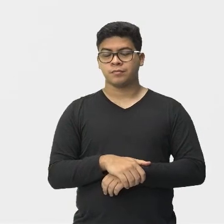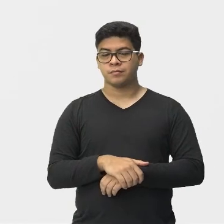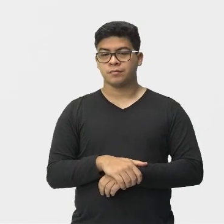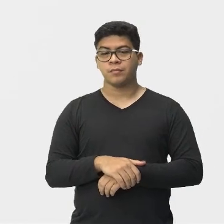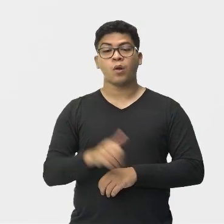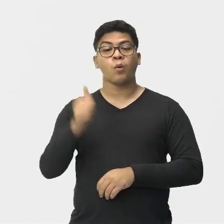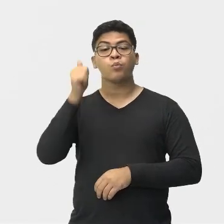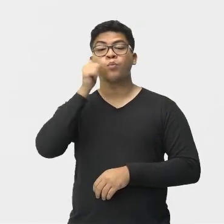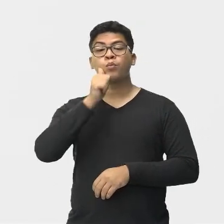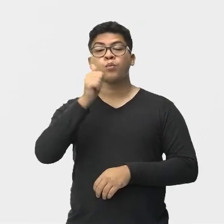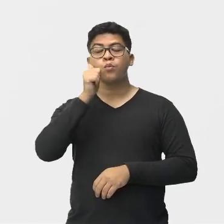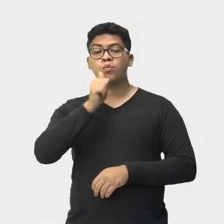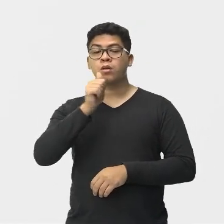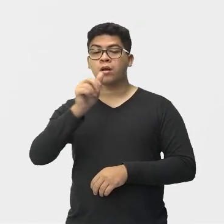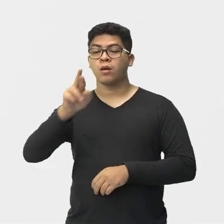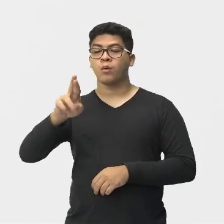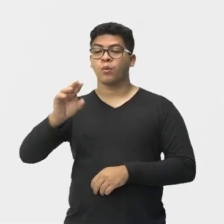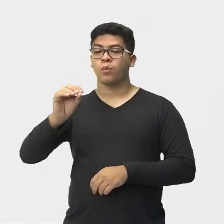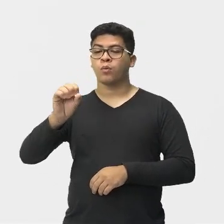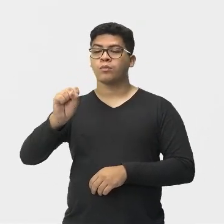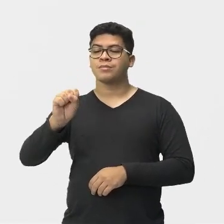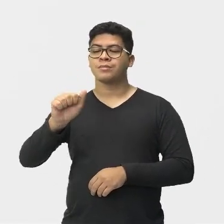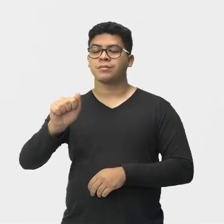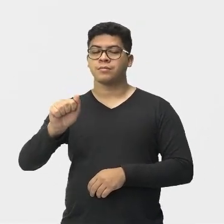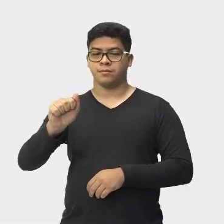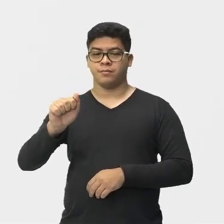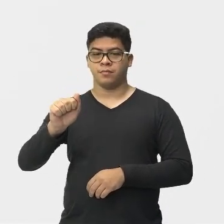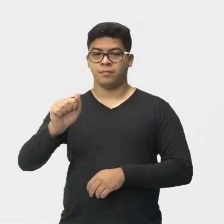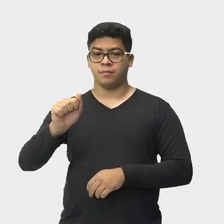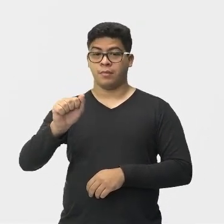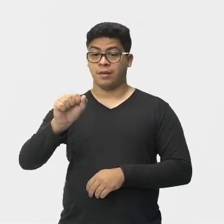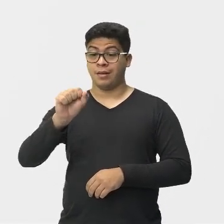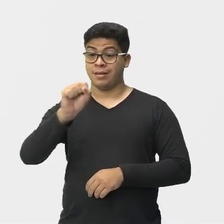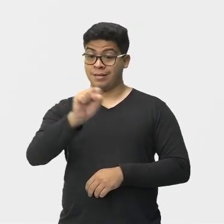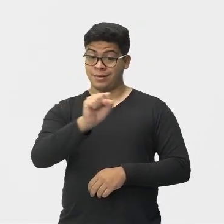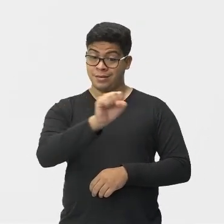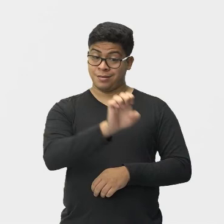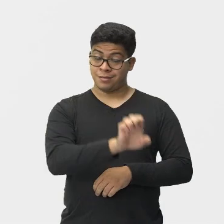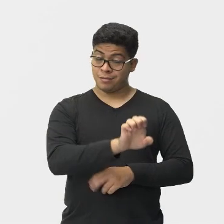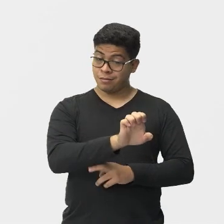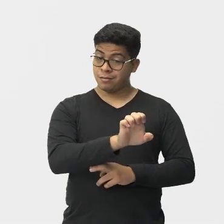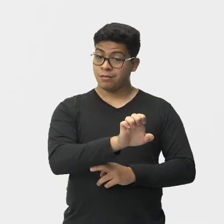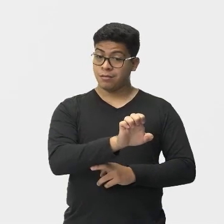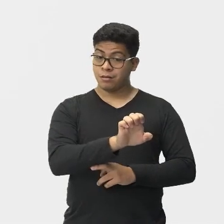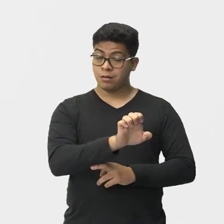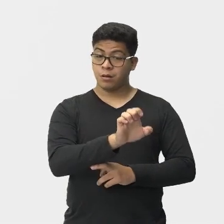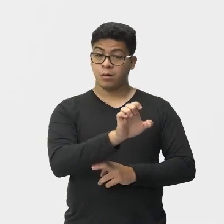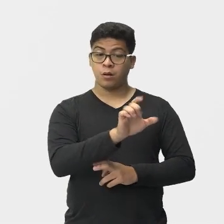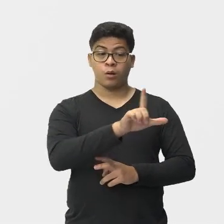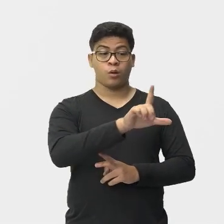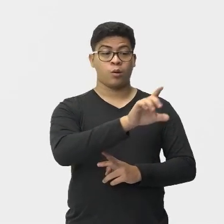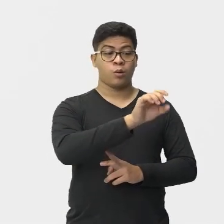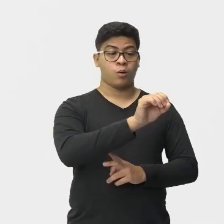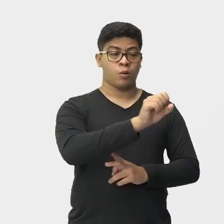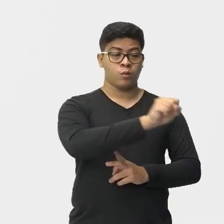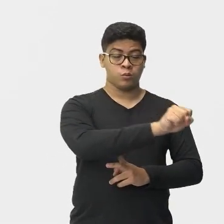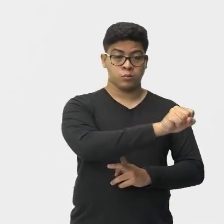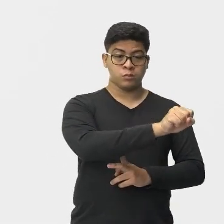se, primeiro objeto direto, indireto, depois objeto direto. Se los